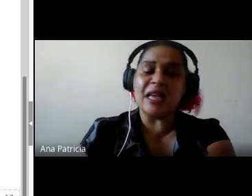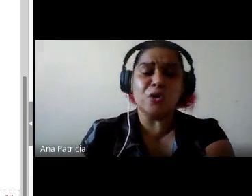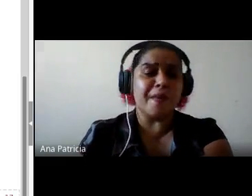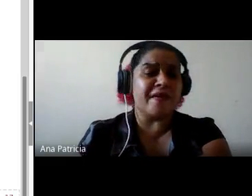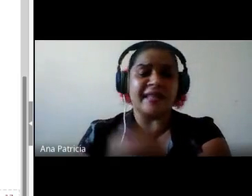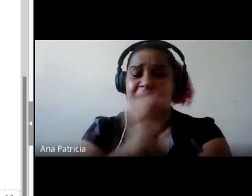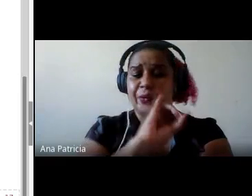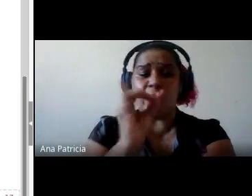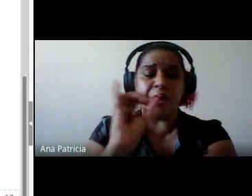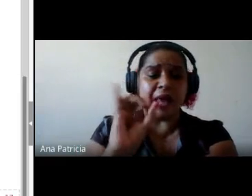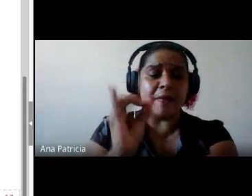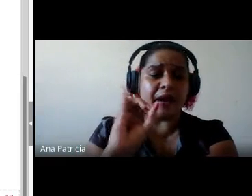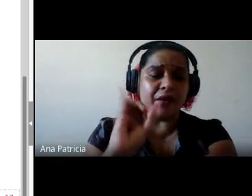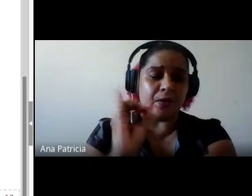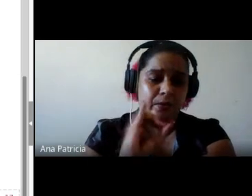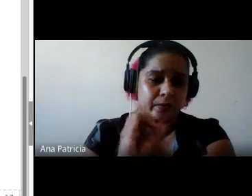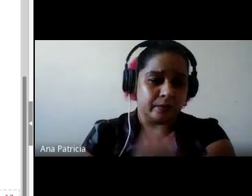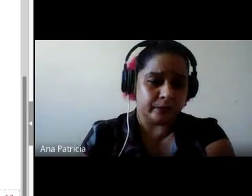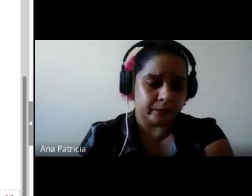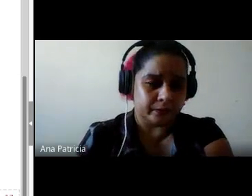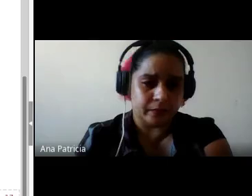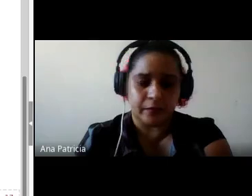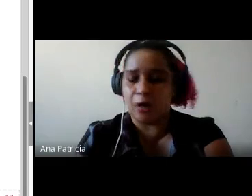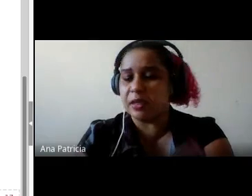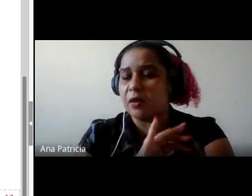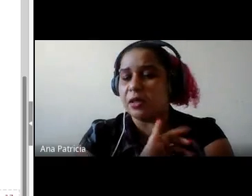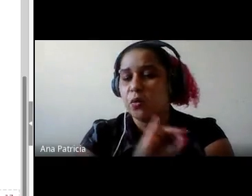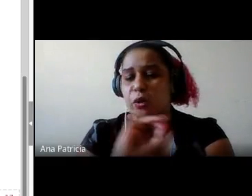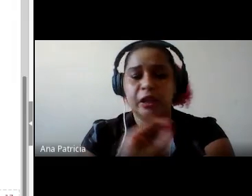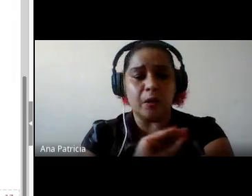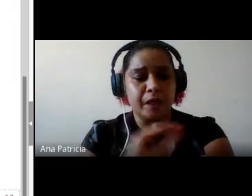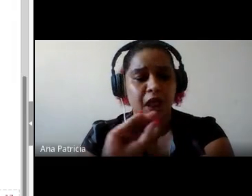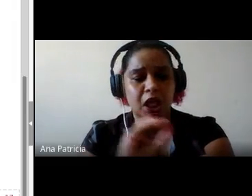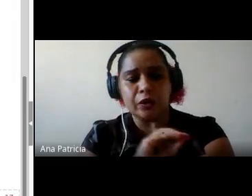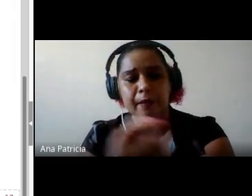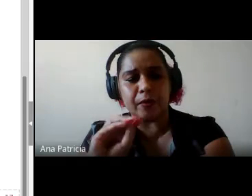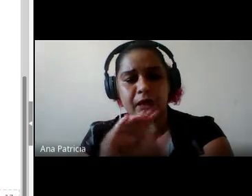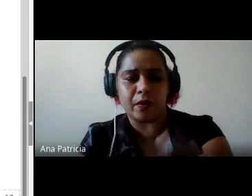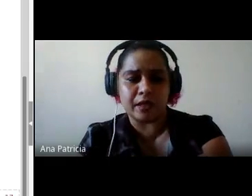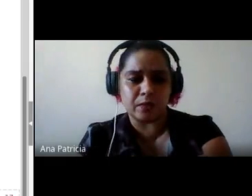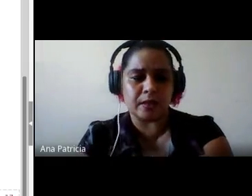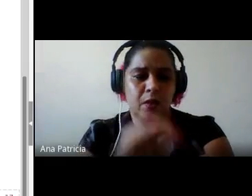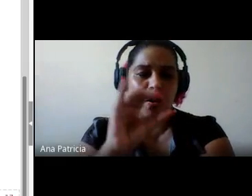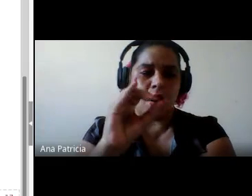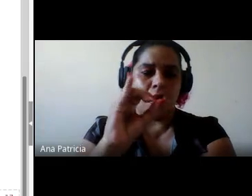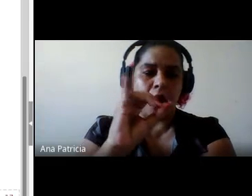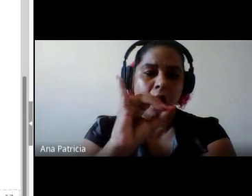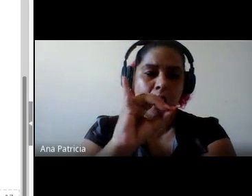Ele é super versátil. Oi é maravilhoso. É um sinalzinho curtinho, pequenininho, que dá para usar em qualquer